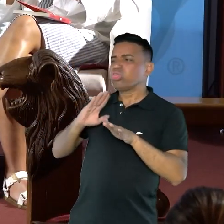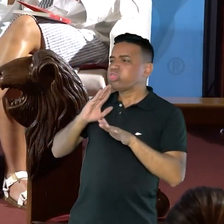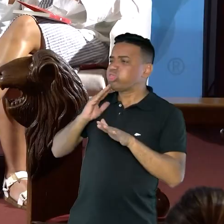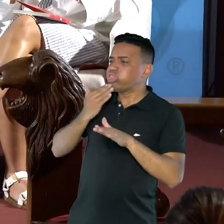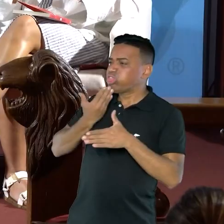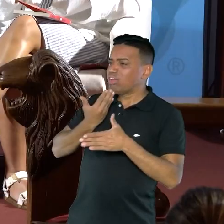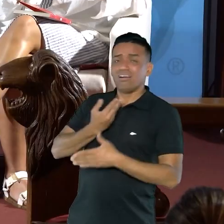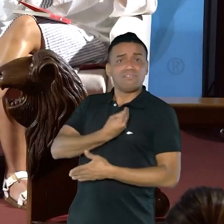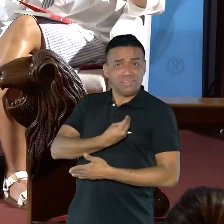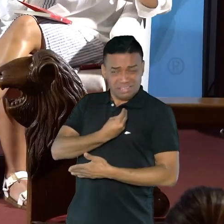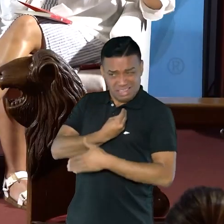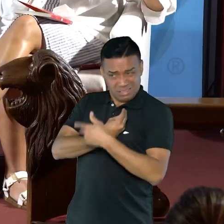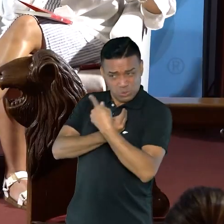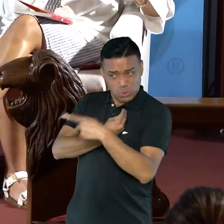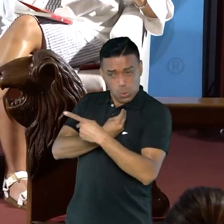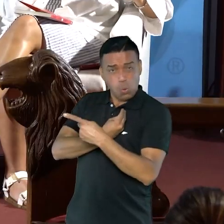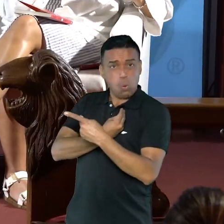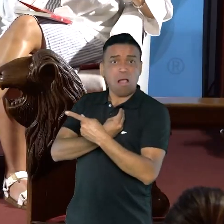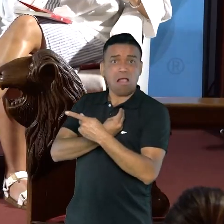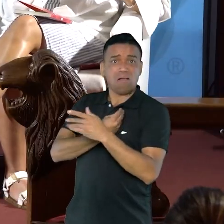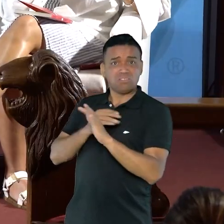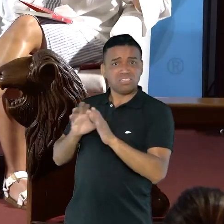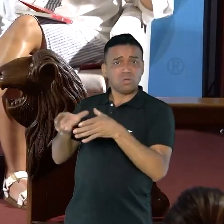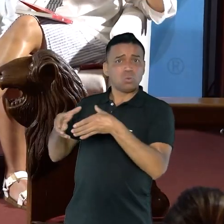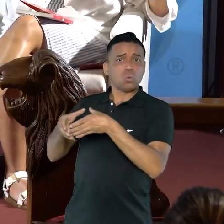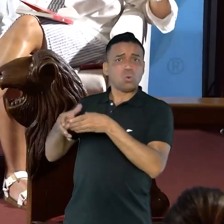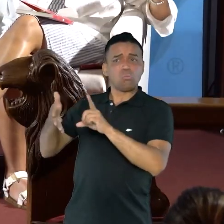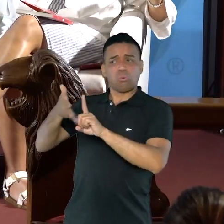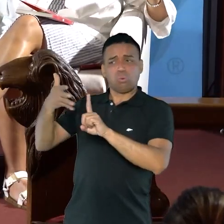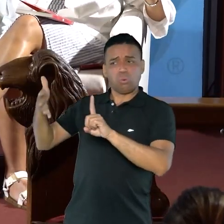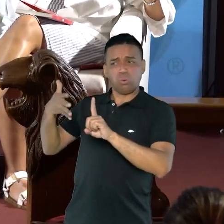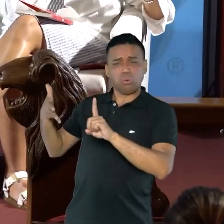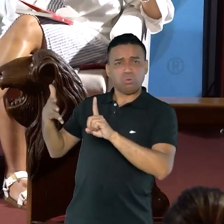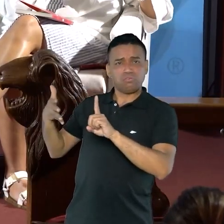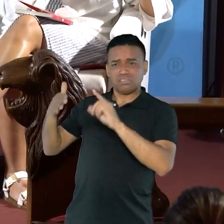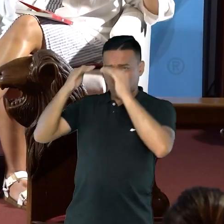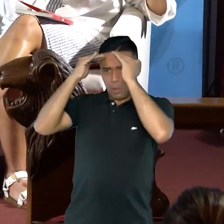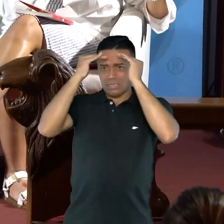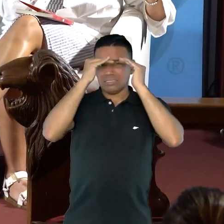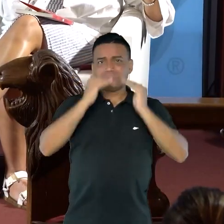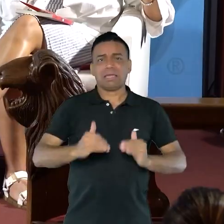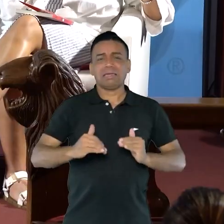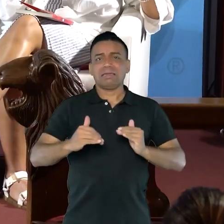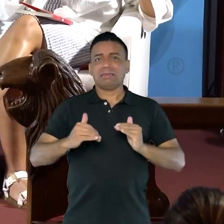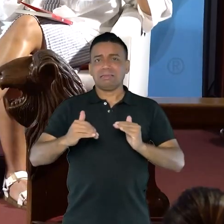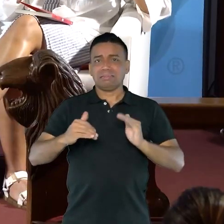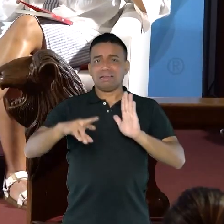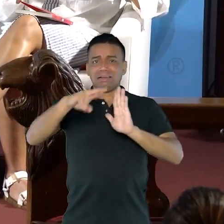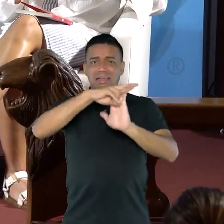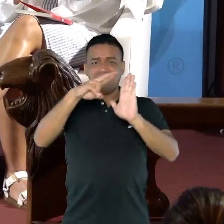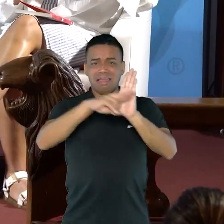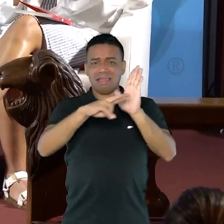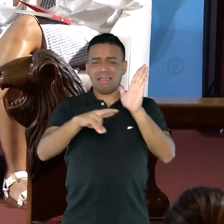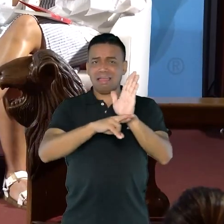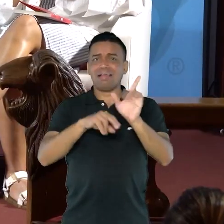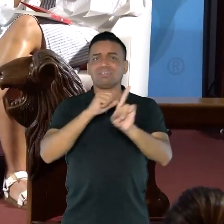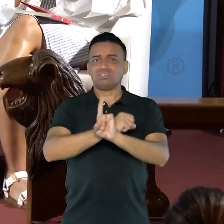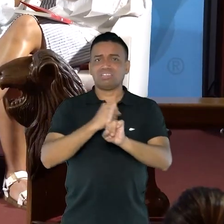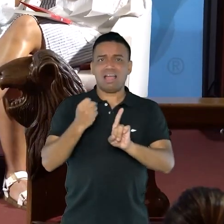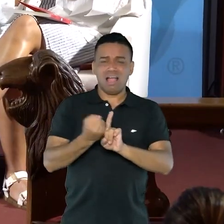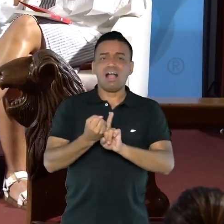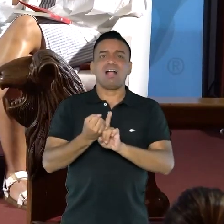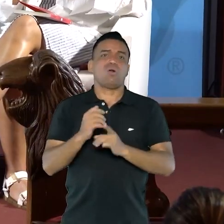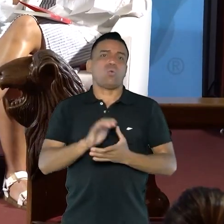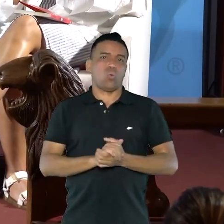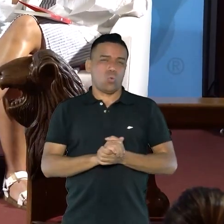vida para que hoje você tenha uma desobediência afetivo-sexual, né? O que aconteceu